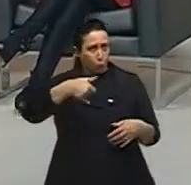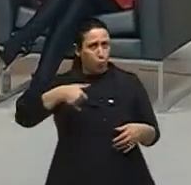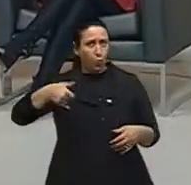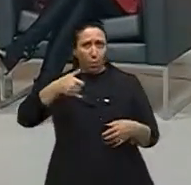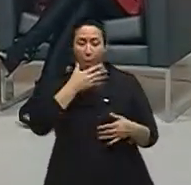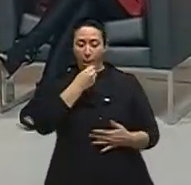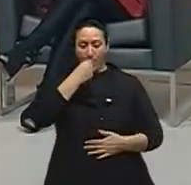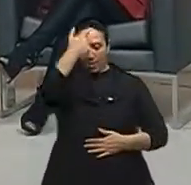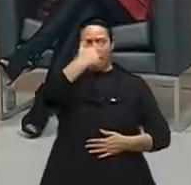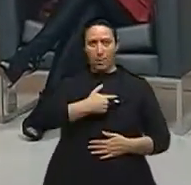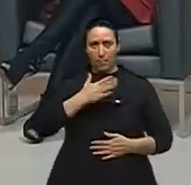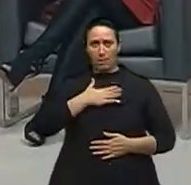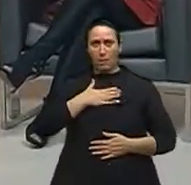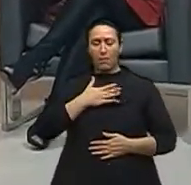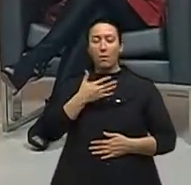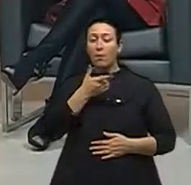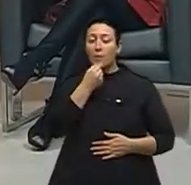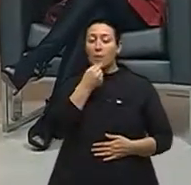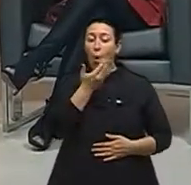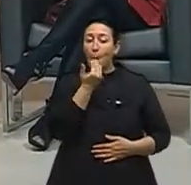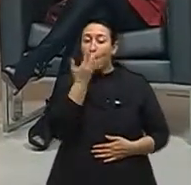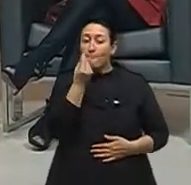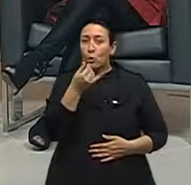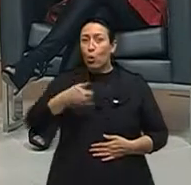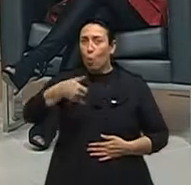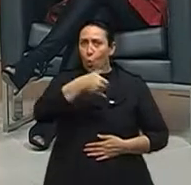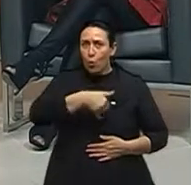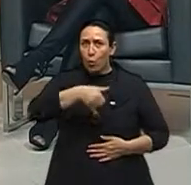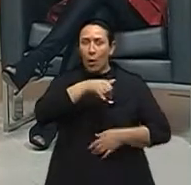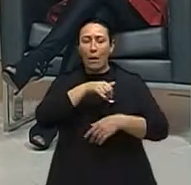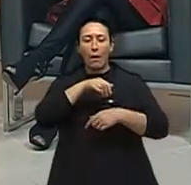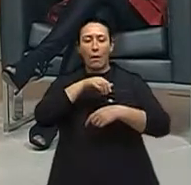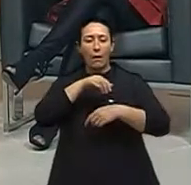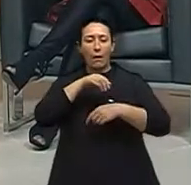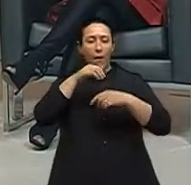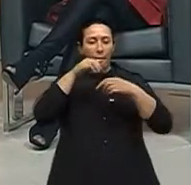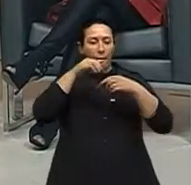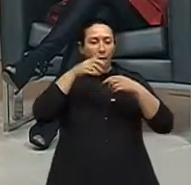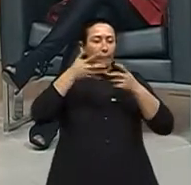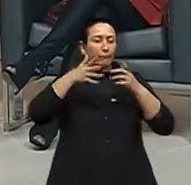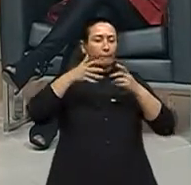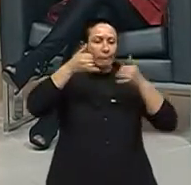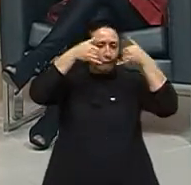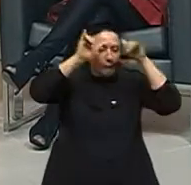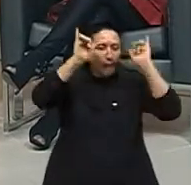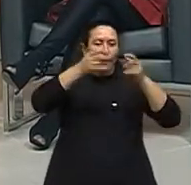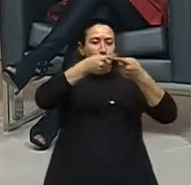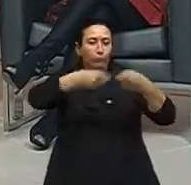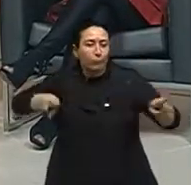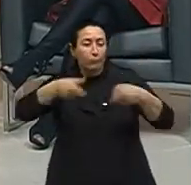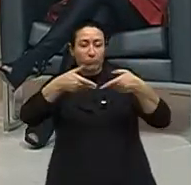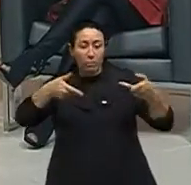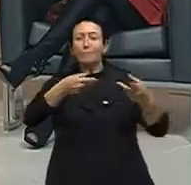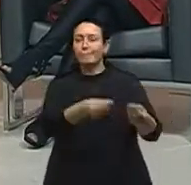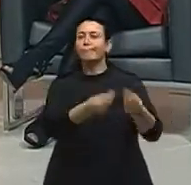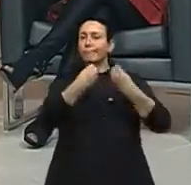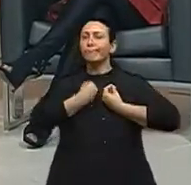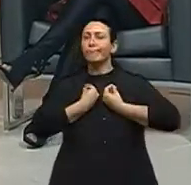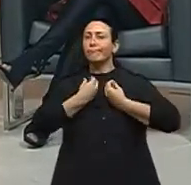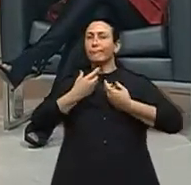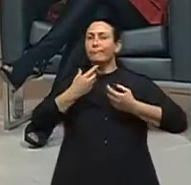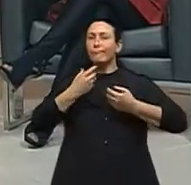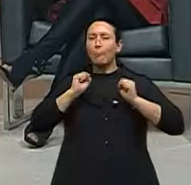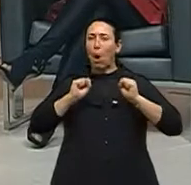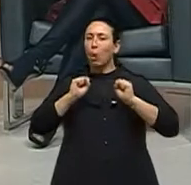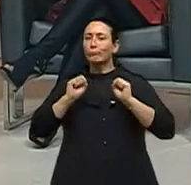câncer de próstata ela é um fator de risco bem determinado ah eh os orientais quando se mudaram PR os Estados Unidos eh